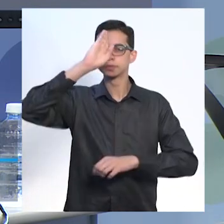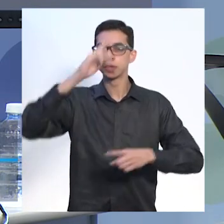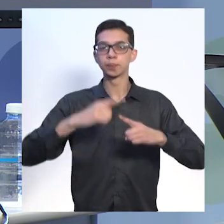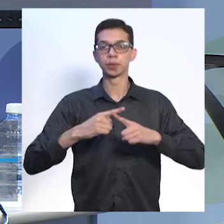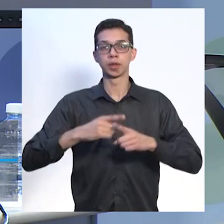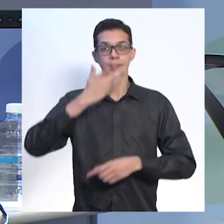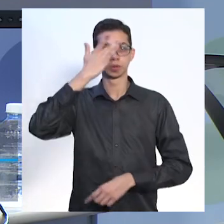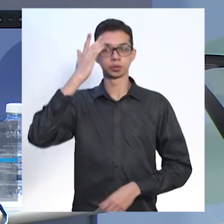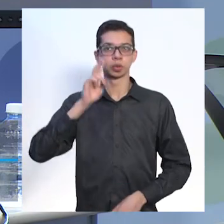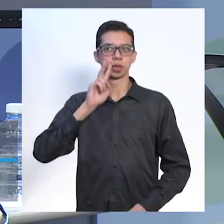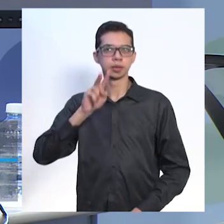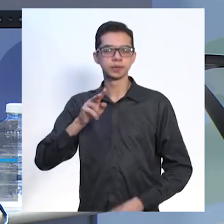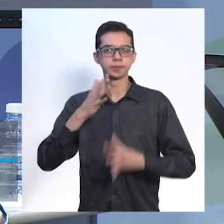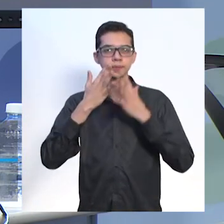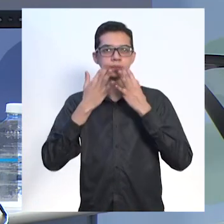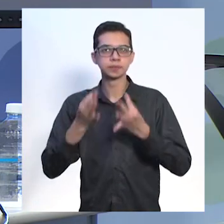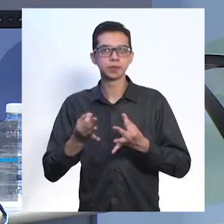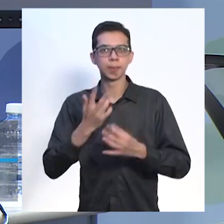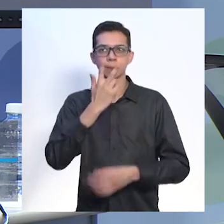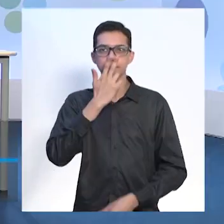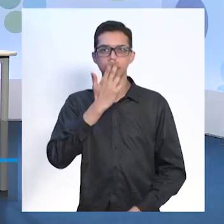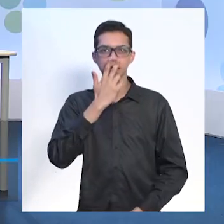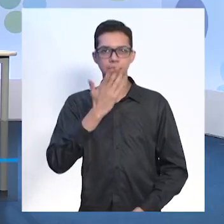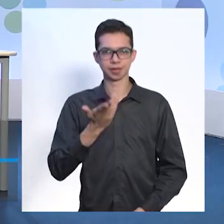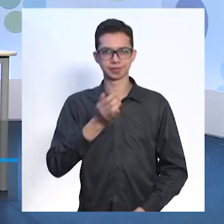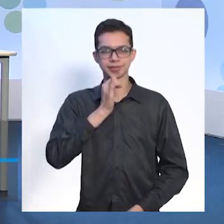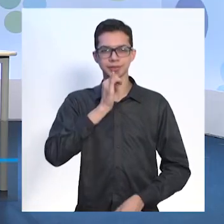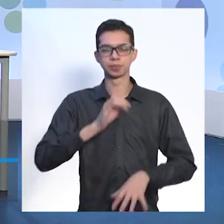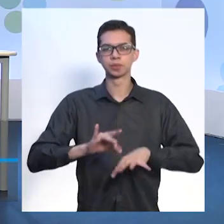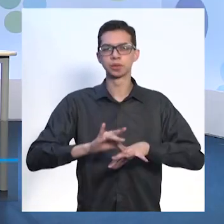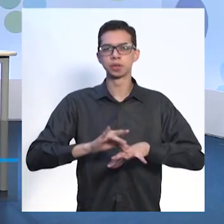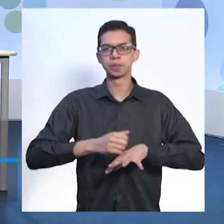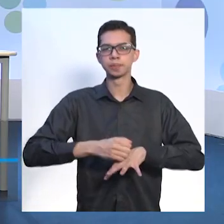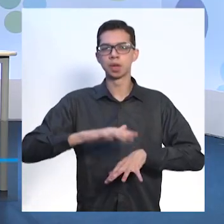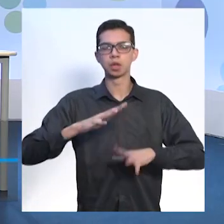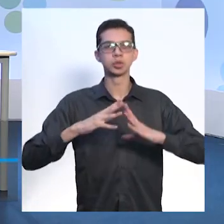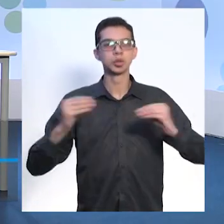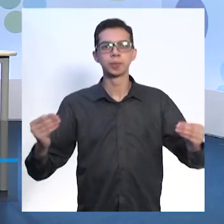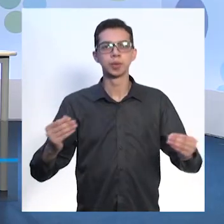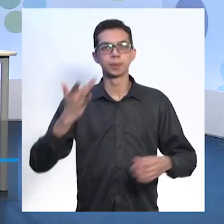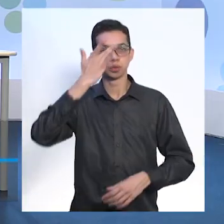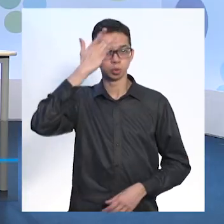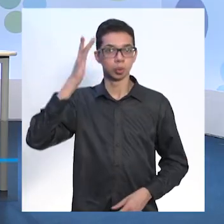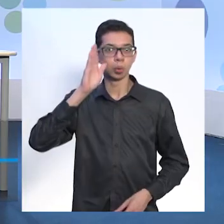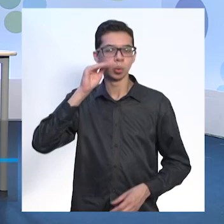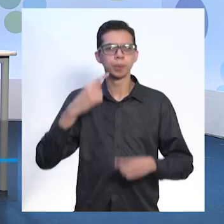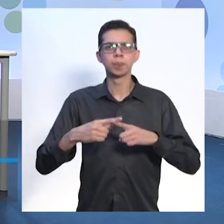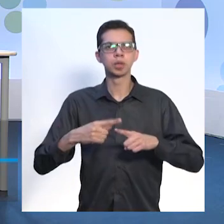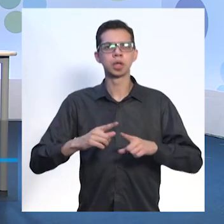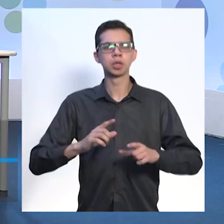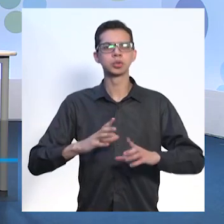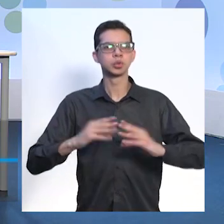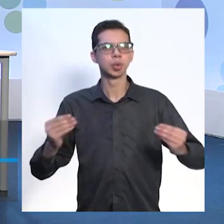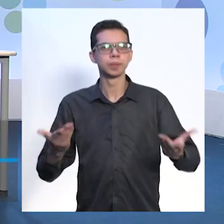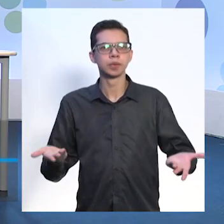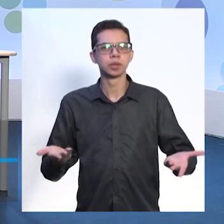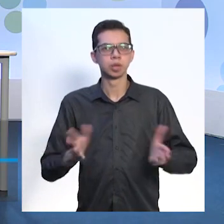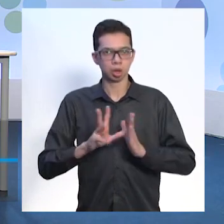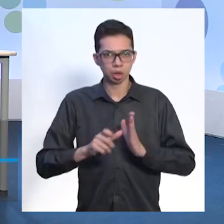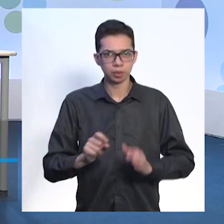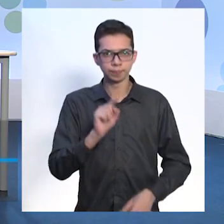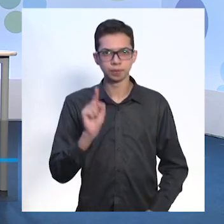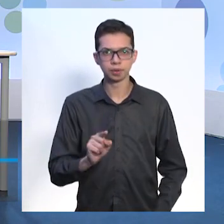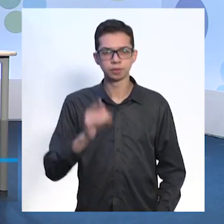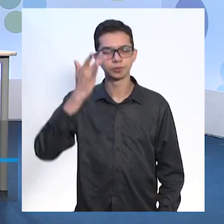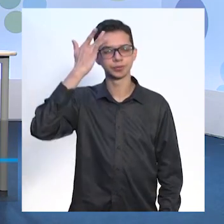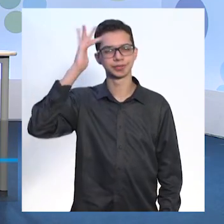pérola some de repente. Opa, a pessoa vai ficar curiosa, vai querer saber o que aconteceu, por que sumiu, será que foi roubado, não sei. Então, a manchete